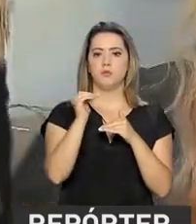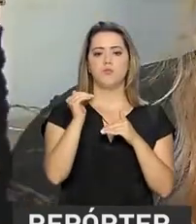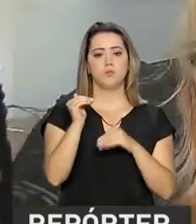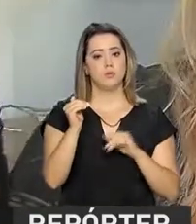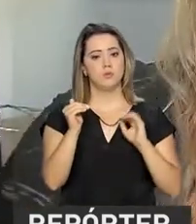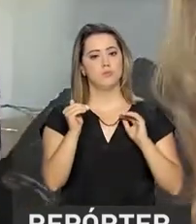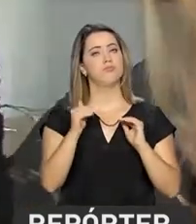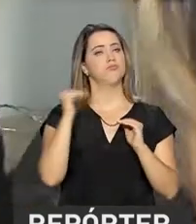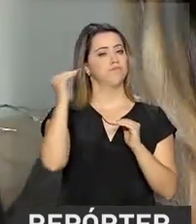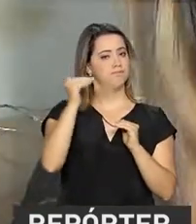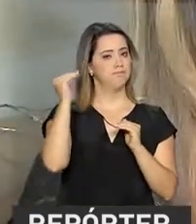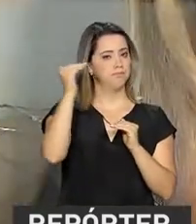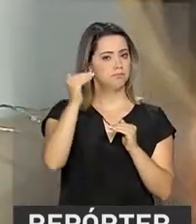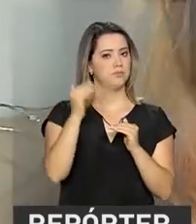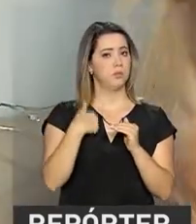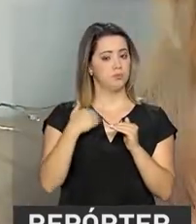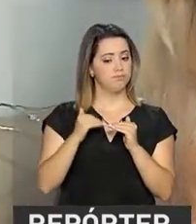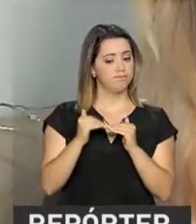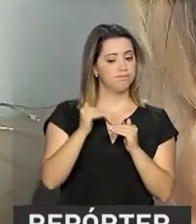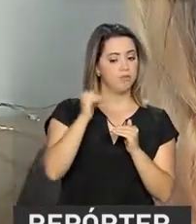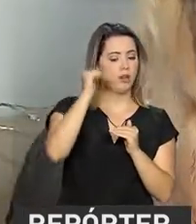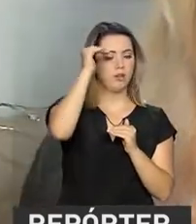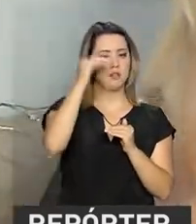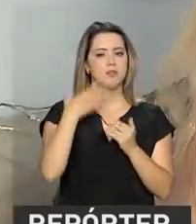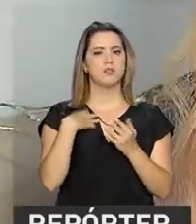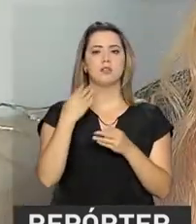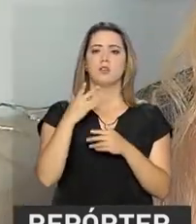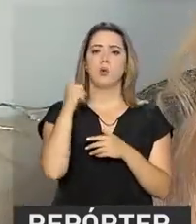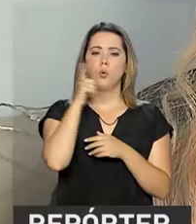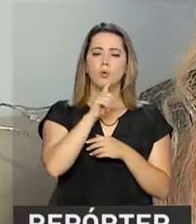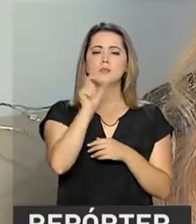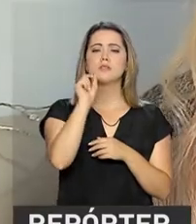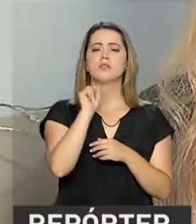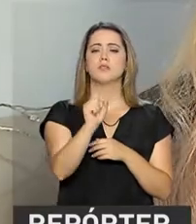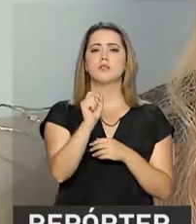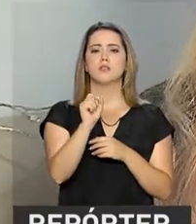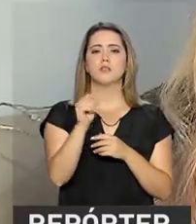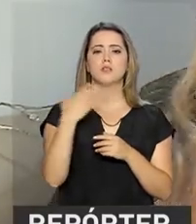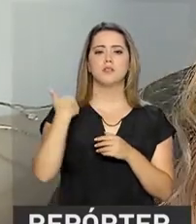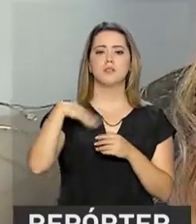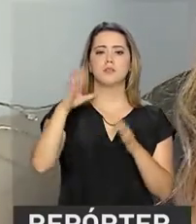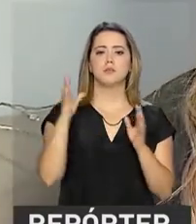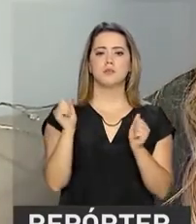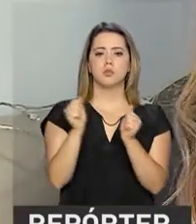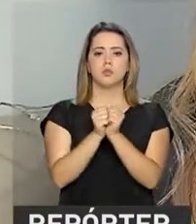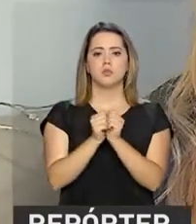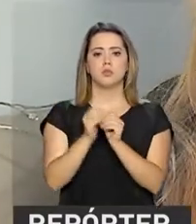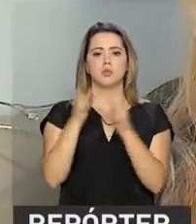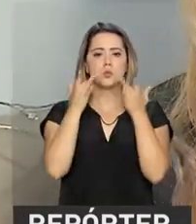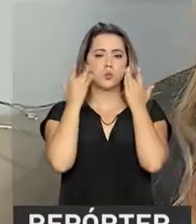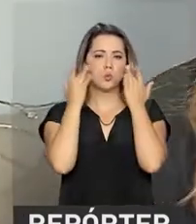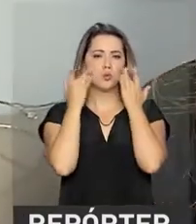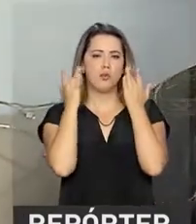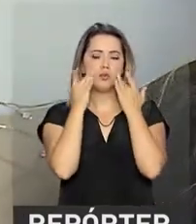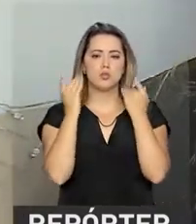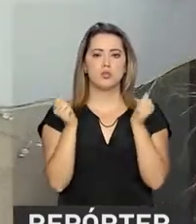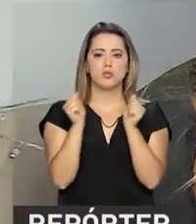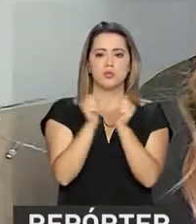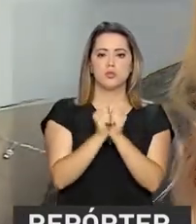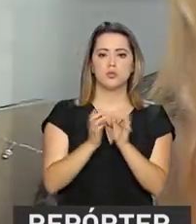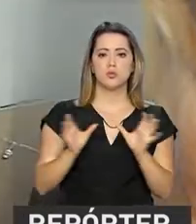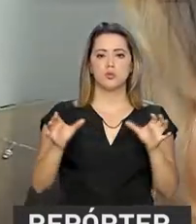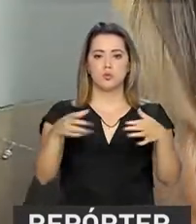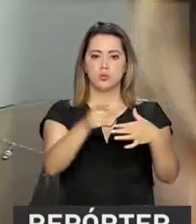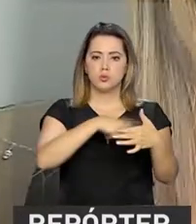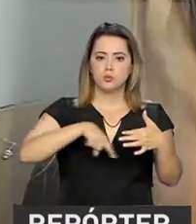e aumentar e aumentar dessa forma eu quero conseguir aliar mais artistas trazer mais gente como eu é que